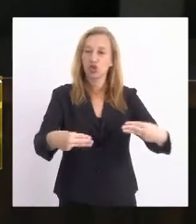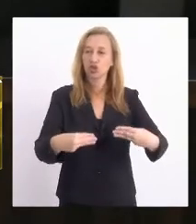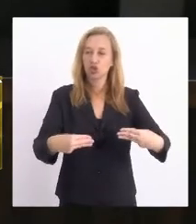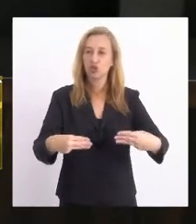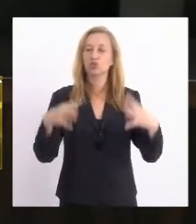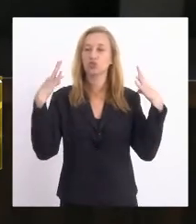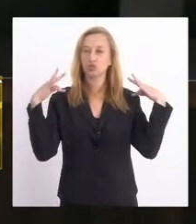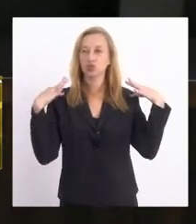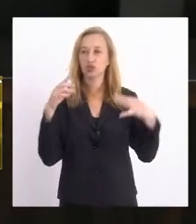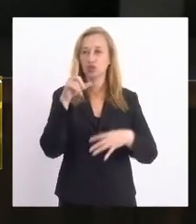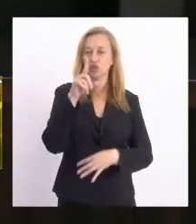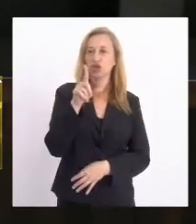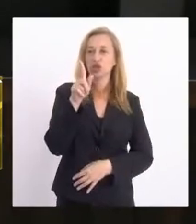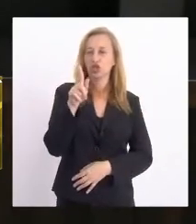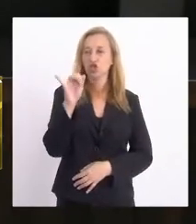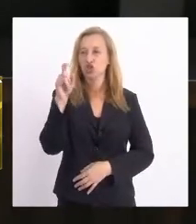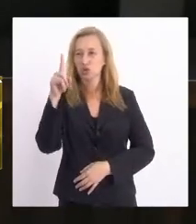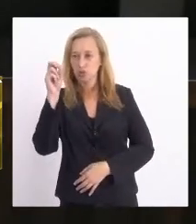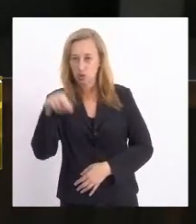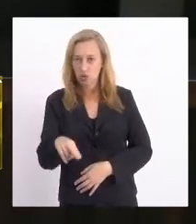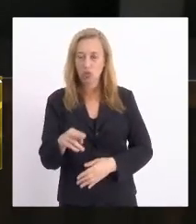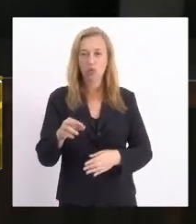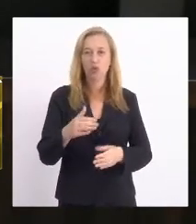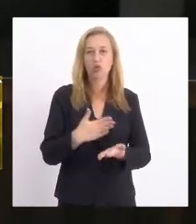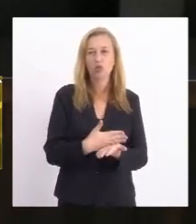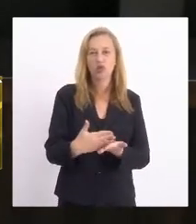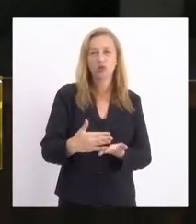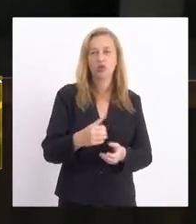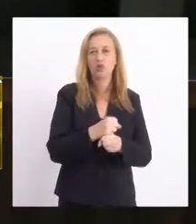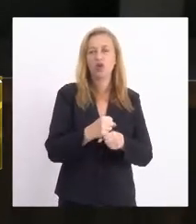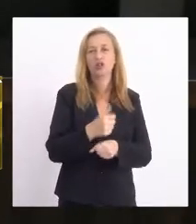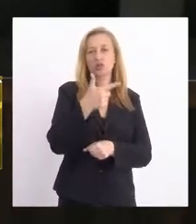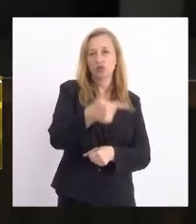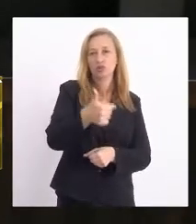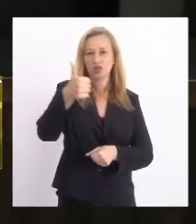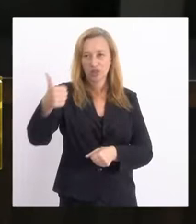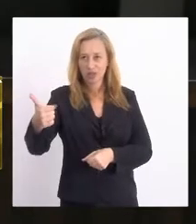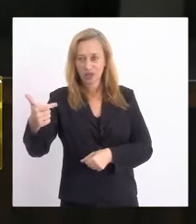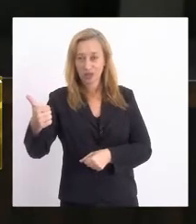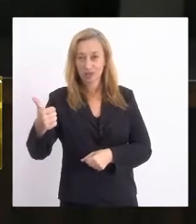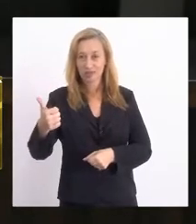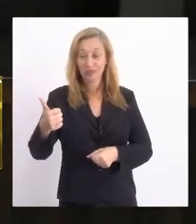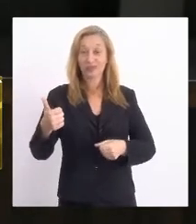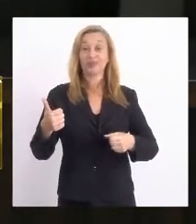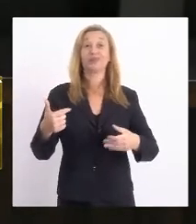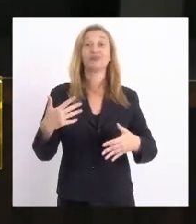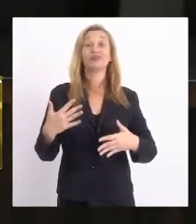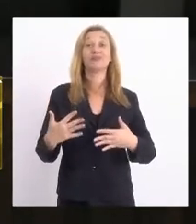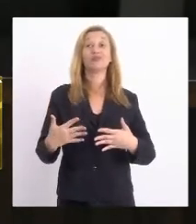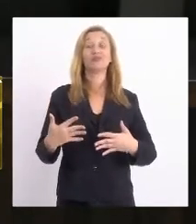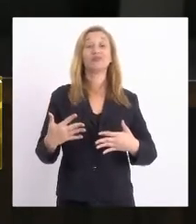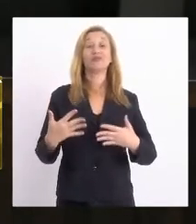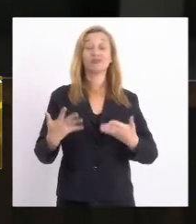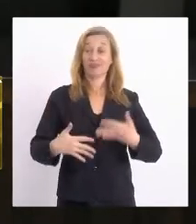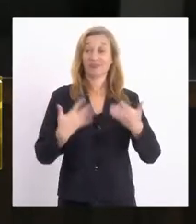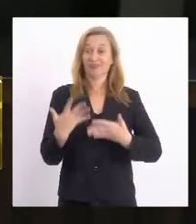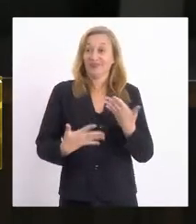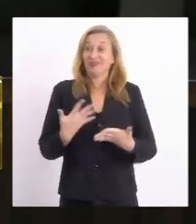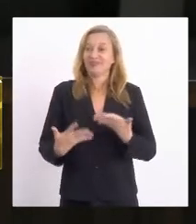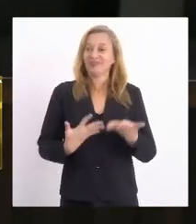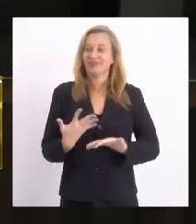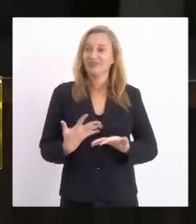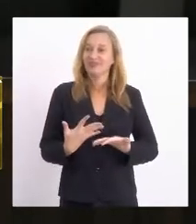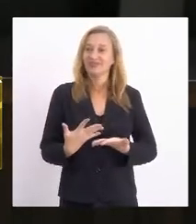do Turismo Gilson Machado Neto começou um ano de 2022 otimista com os